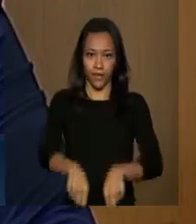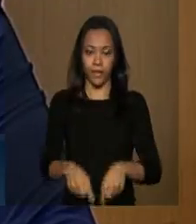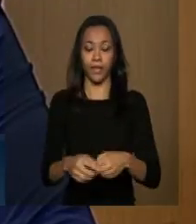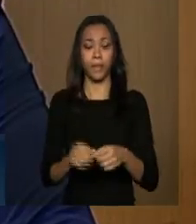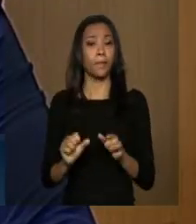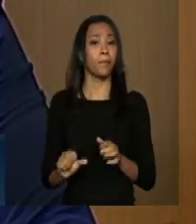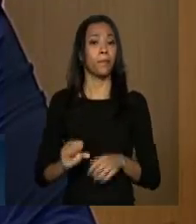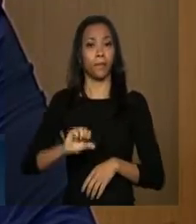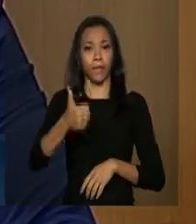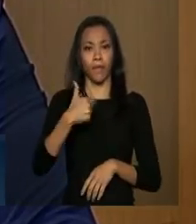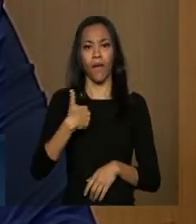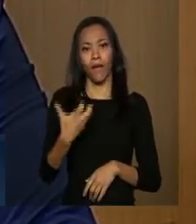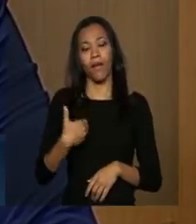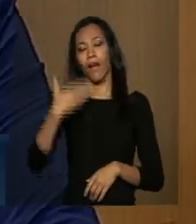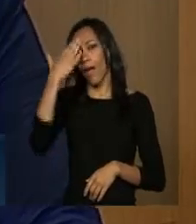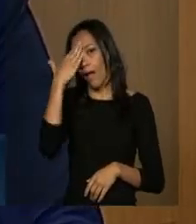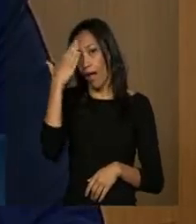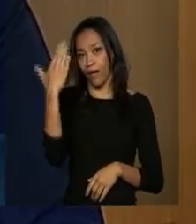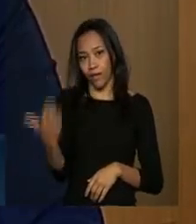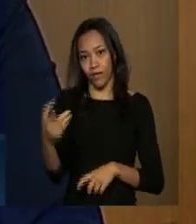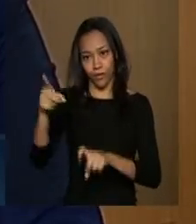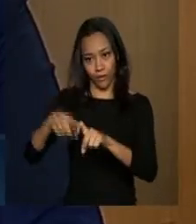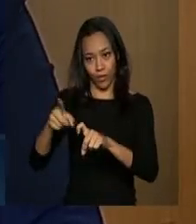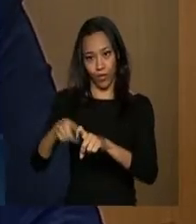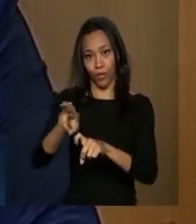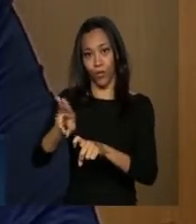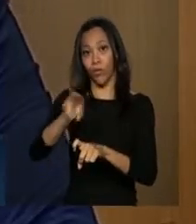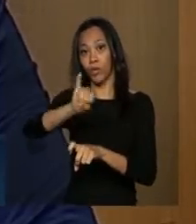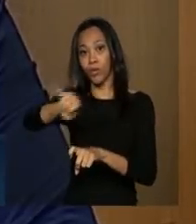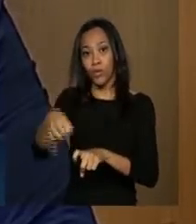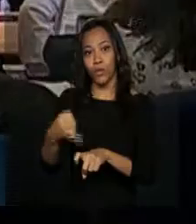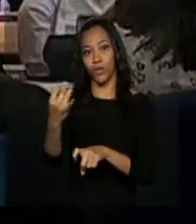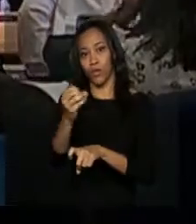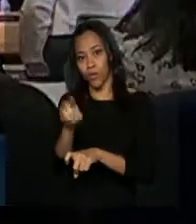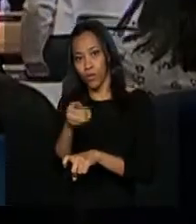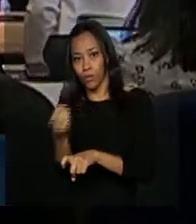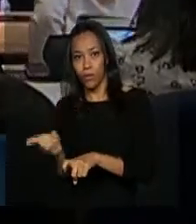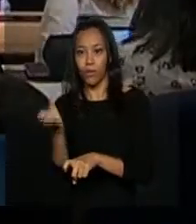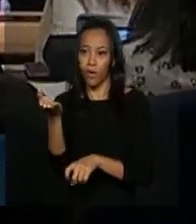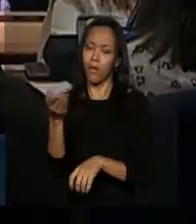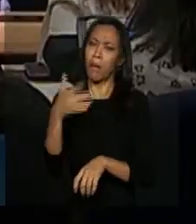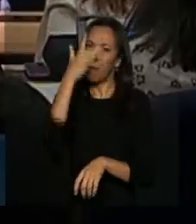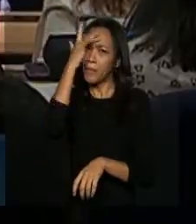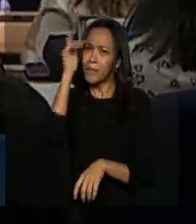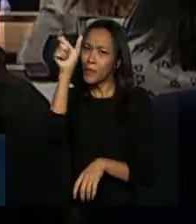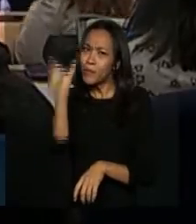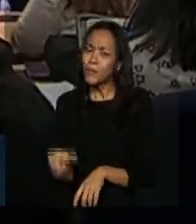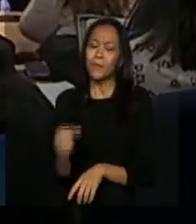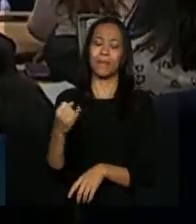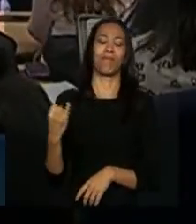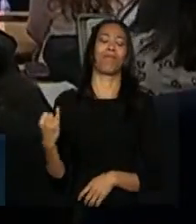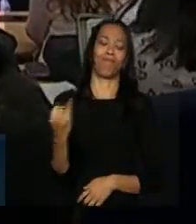Primeiro de tudo, eu quero agradecer ao Dr. João Aprígio, que é uma pessoa muito importante em toda a